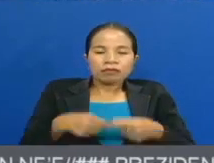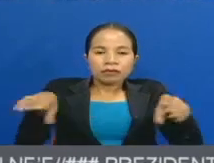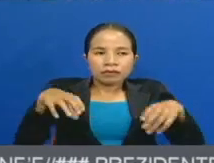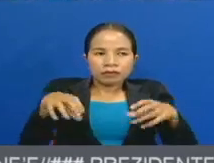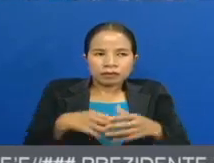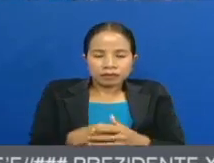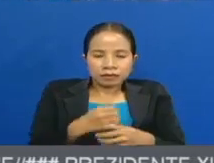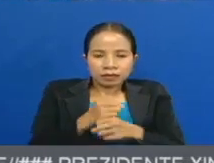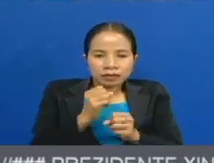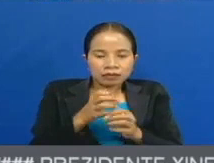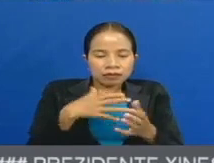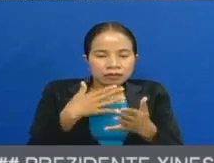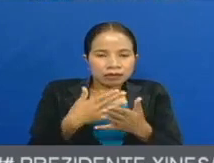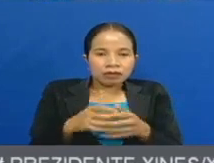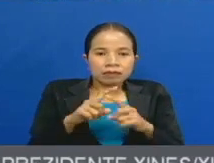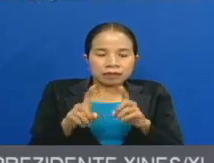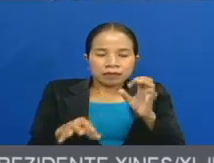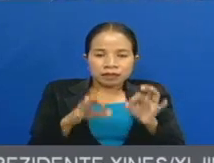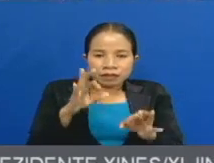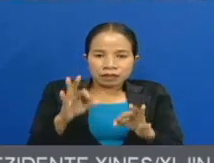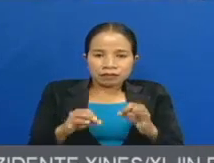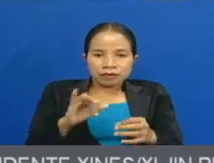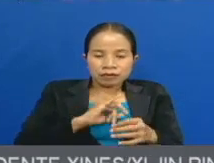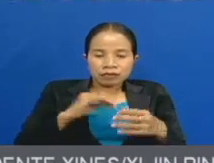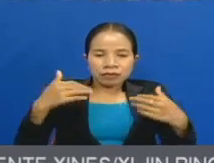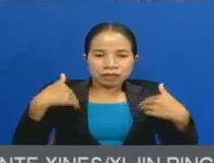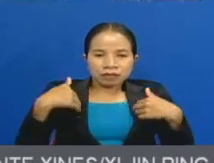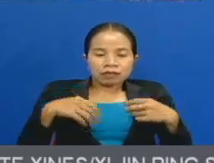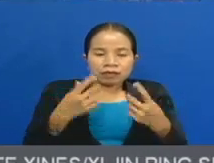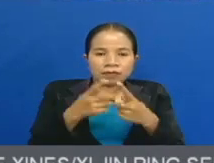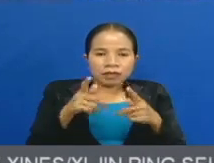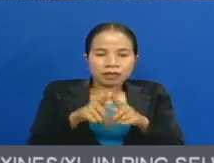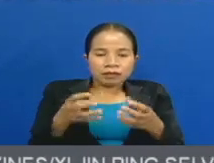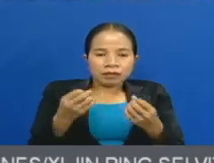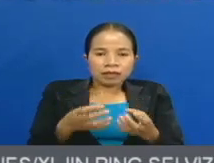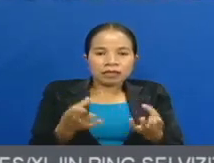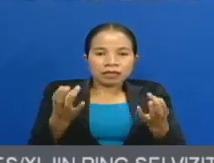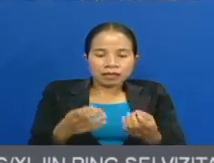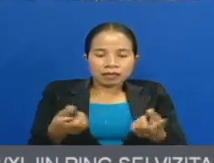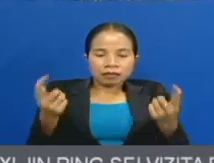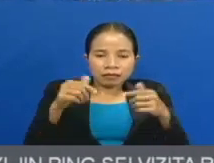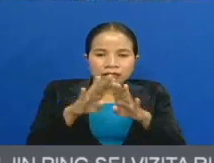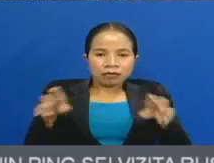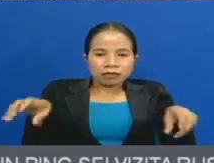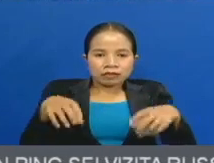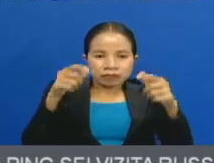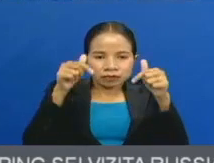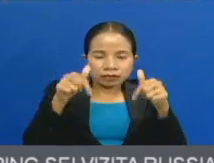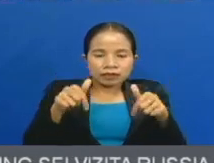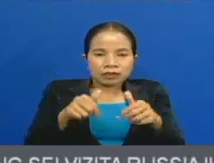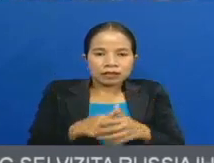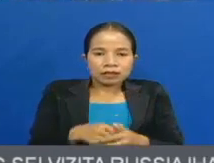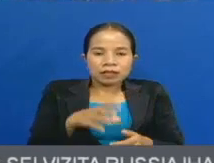é forma irmãos. Mas além de ir nem almoço, e a empresa baraca, a cara que mais loca indústria, né? E eu